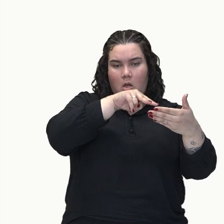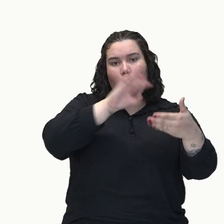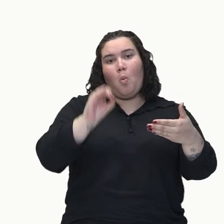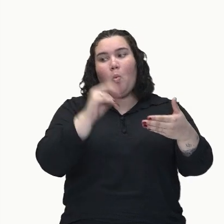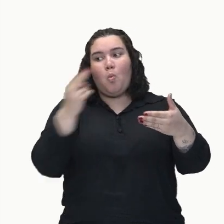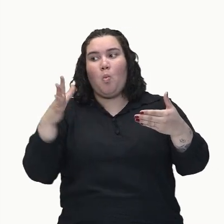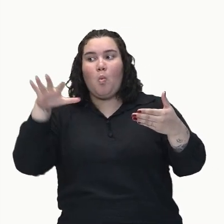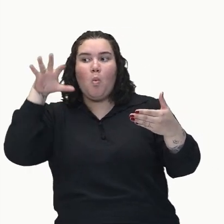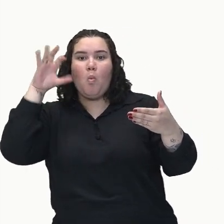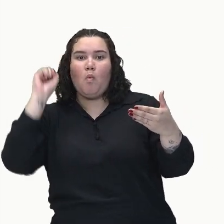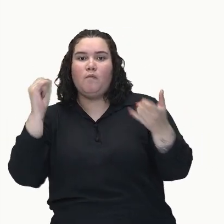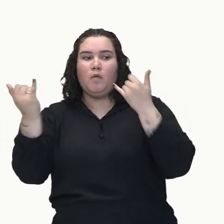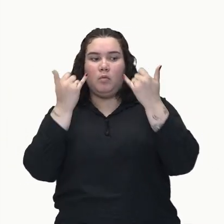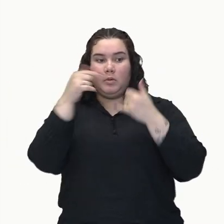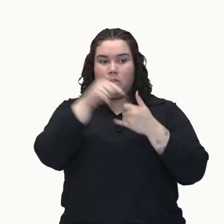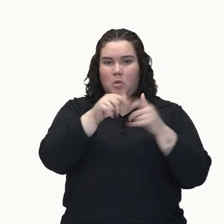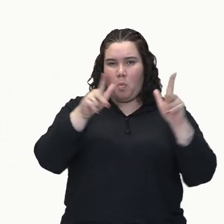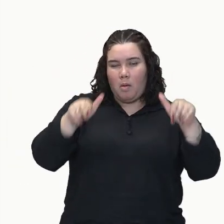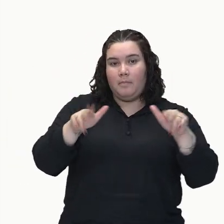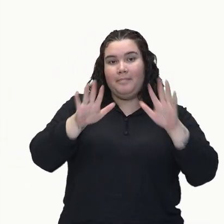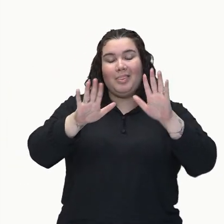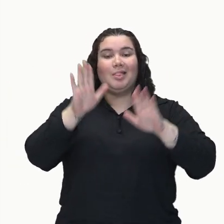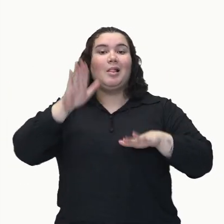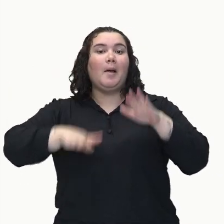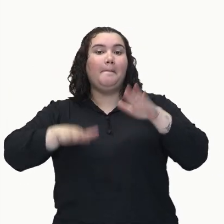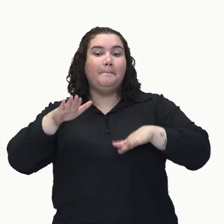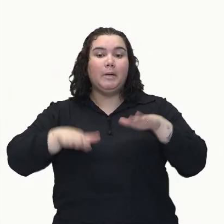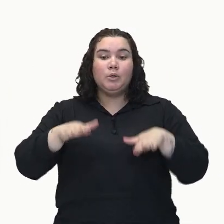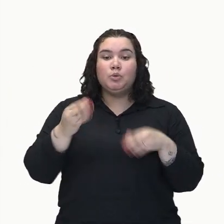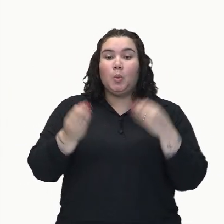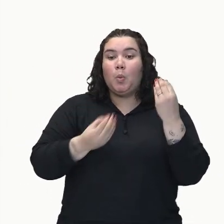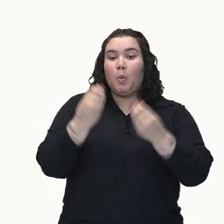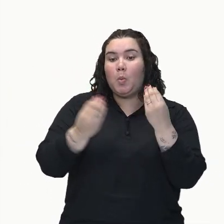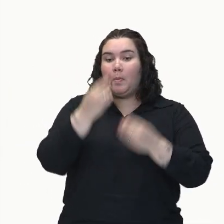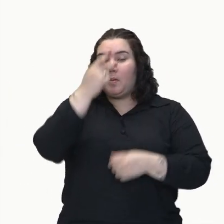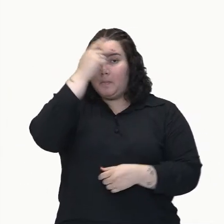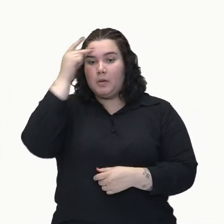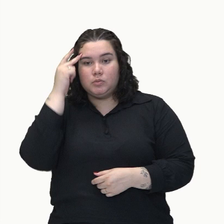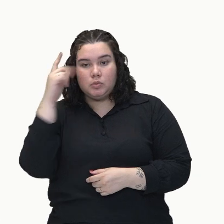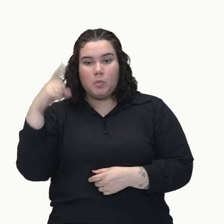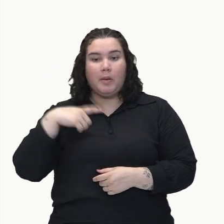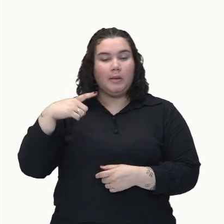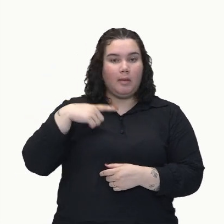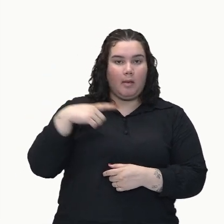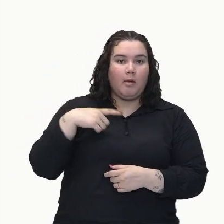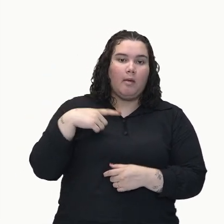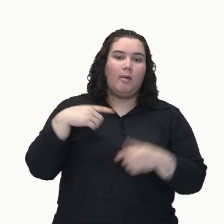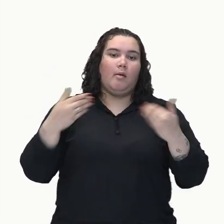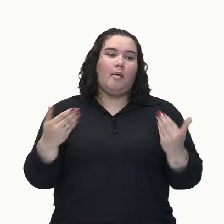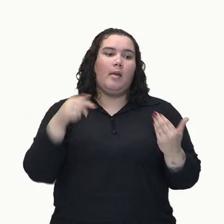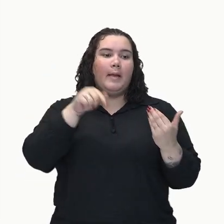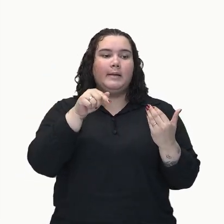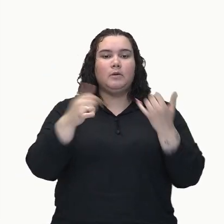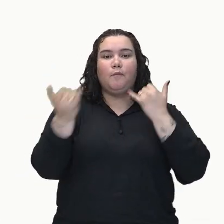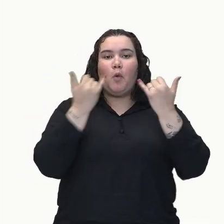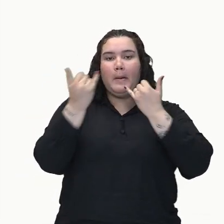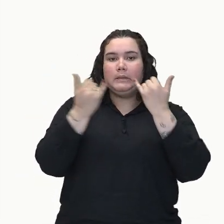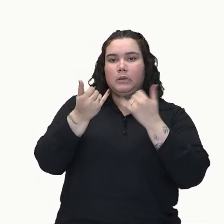é a mesma coisa? Isso depende muito, né? Depende de como a pessoa que está tratando aqueles formatos